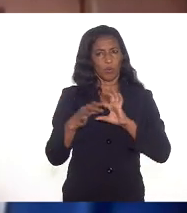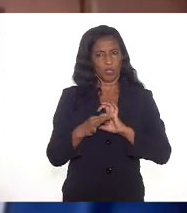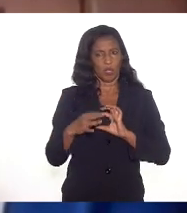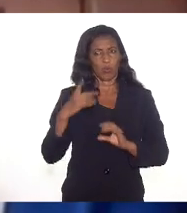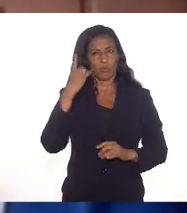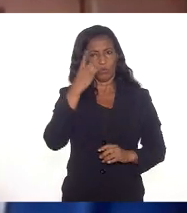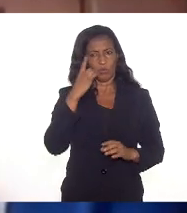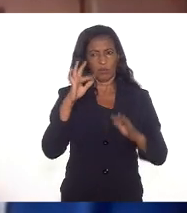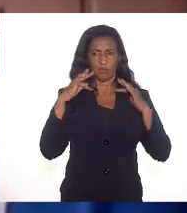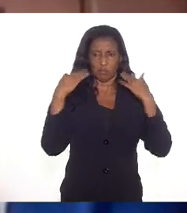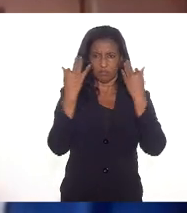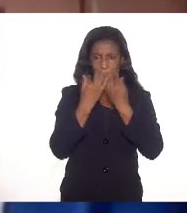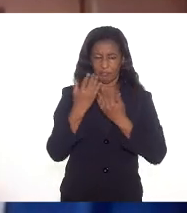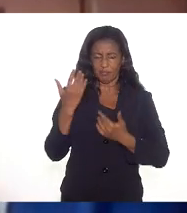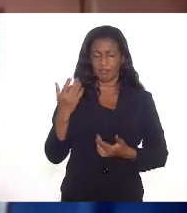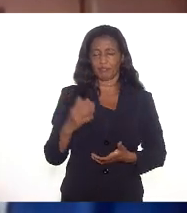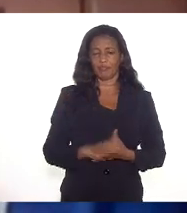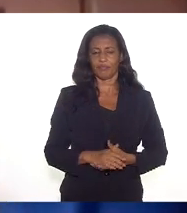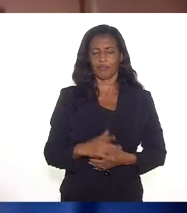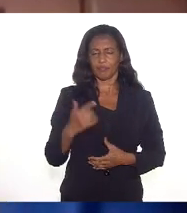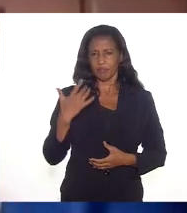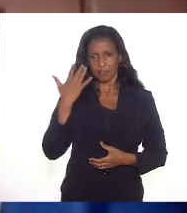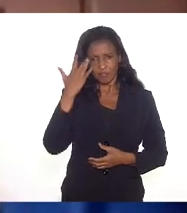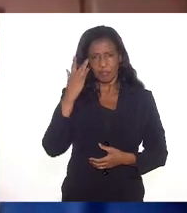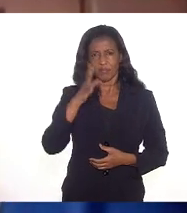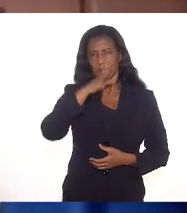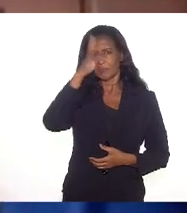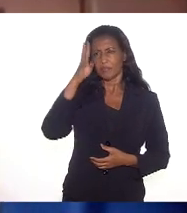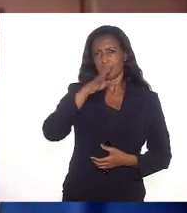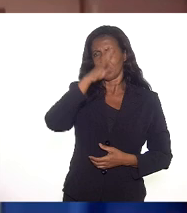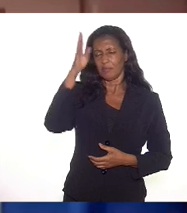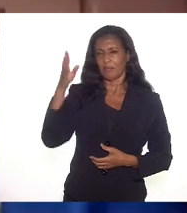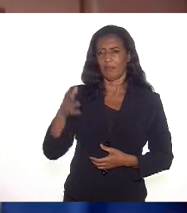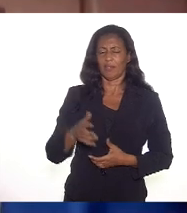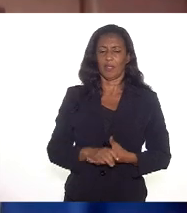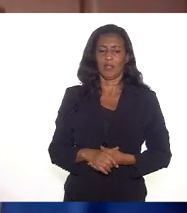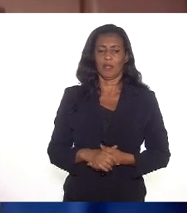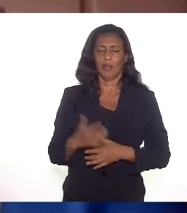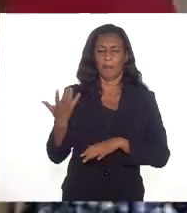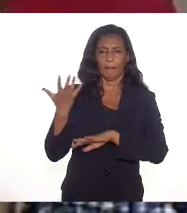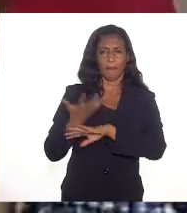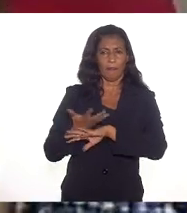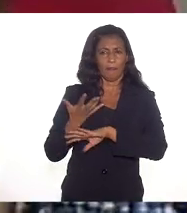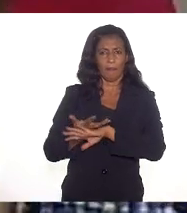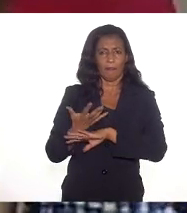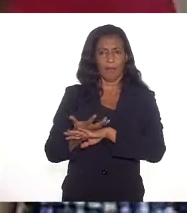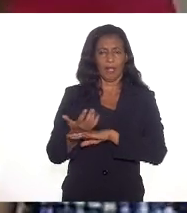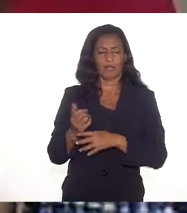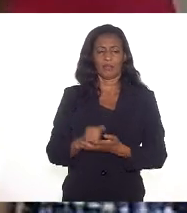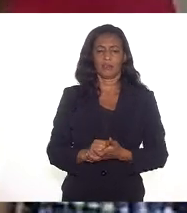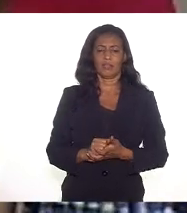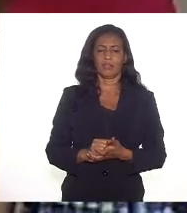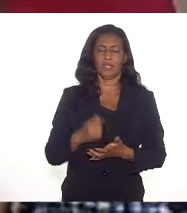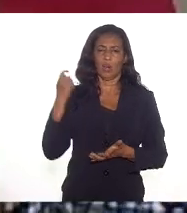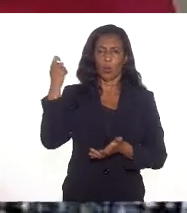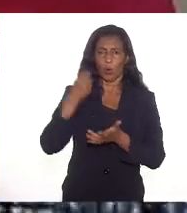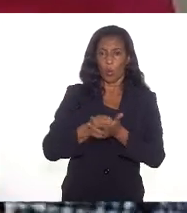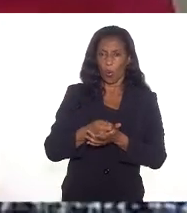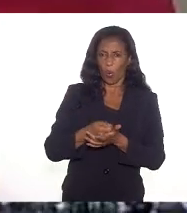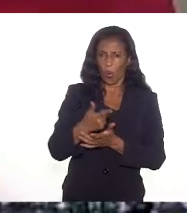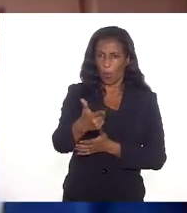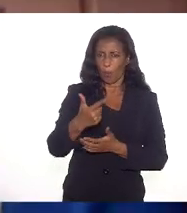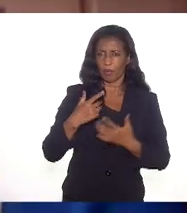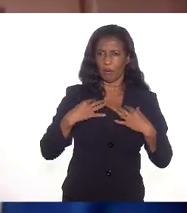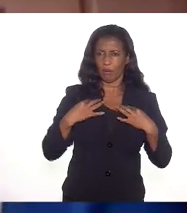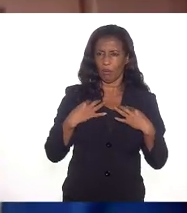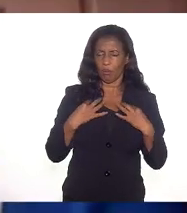acho absurdo que um praça, um soldado PM, compre o seu fardamento.